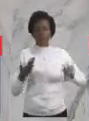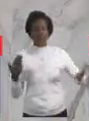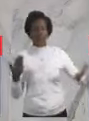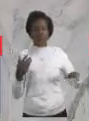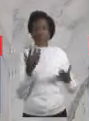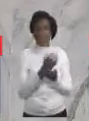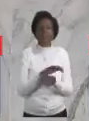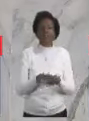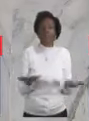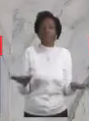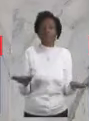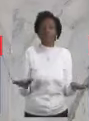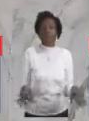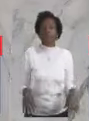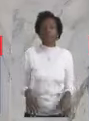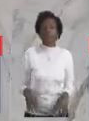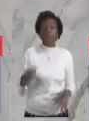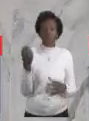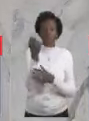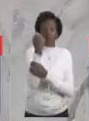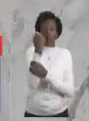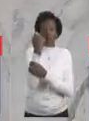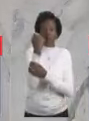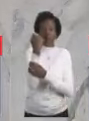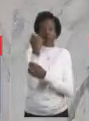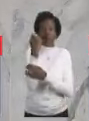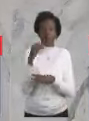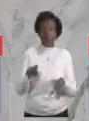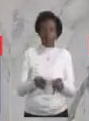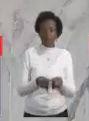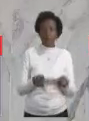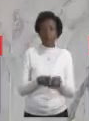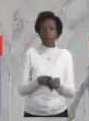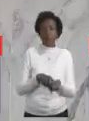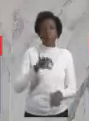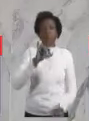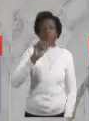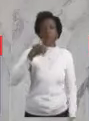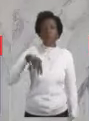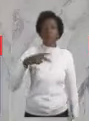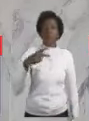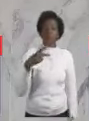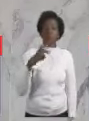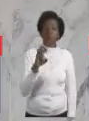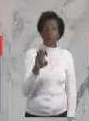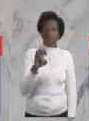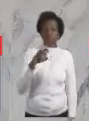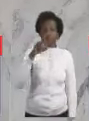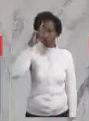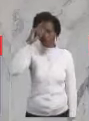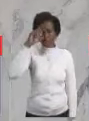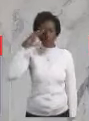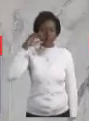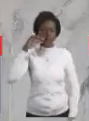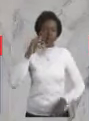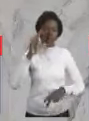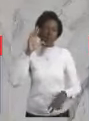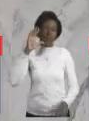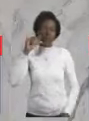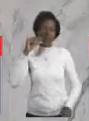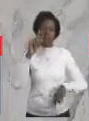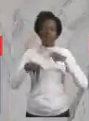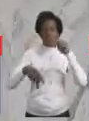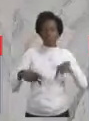aprovação do nosso projeto e ainda garante a utilização do Iamspe do Hospital do Servidor Público pelo